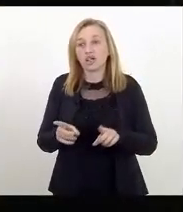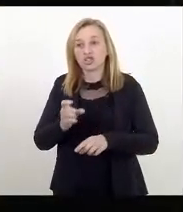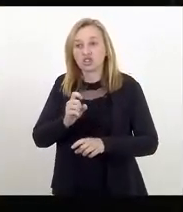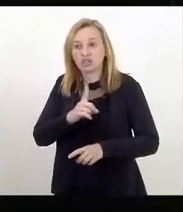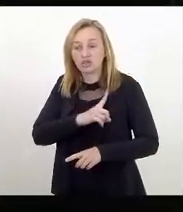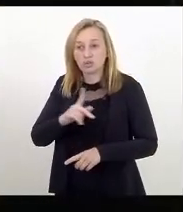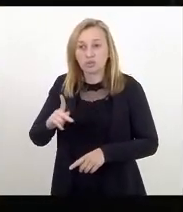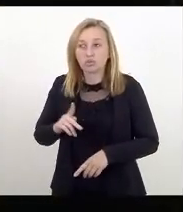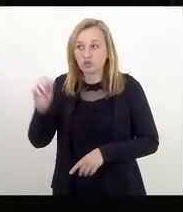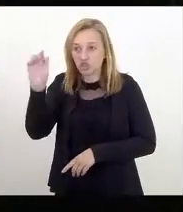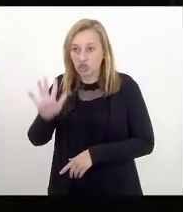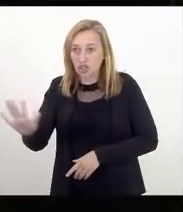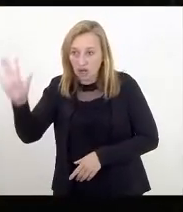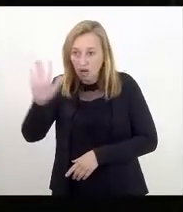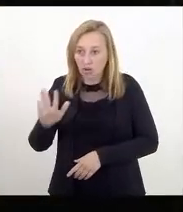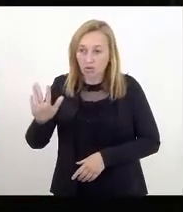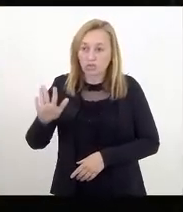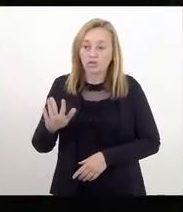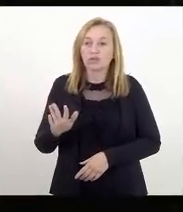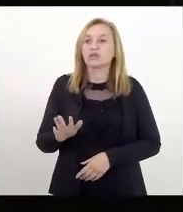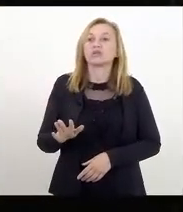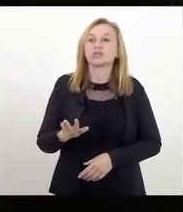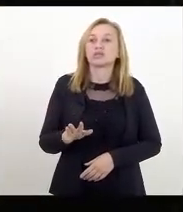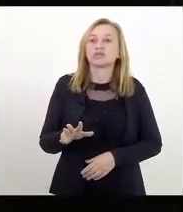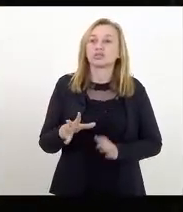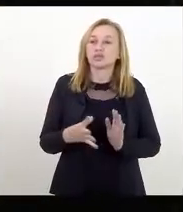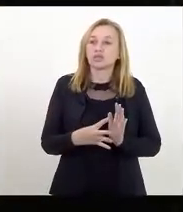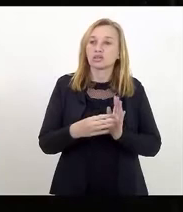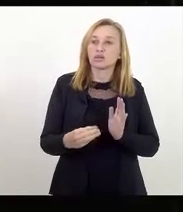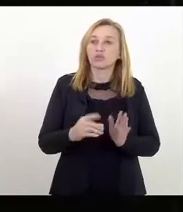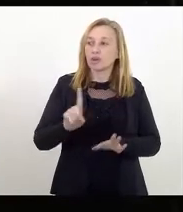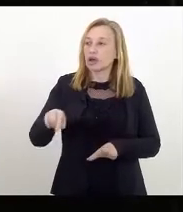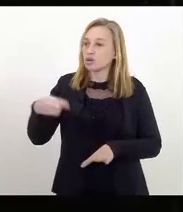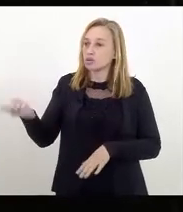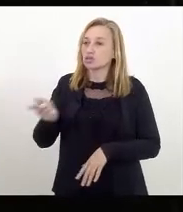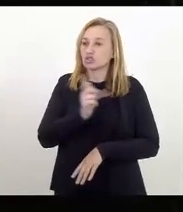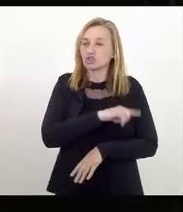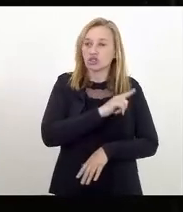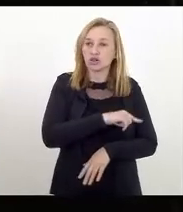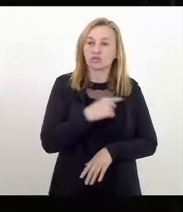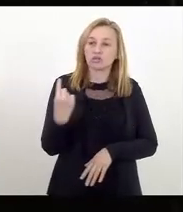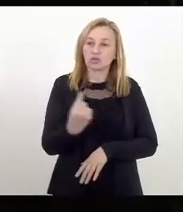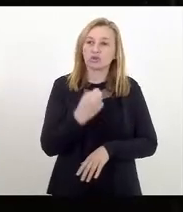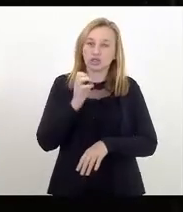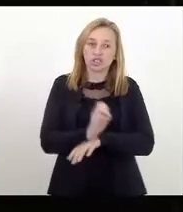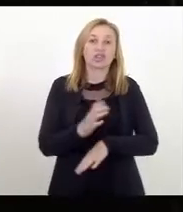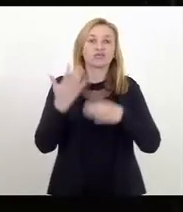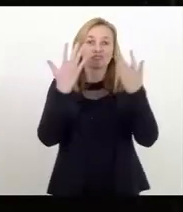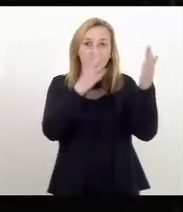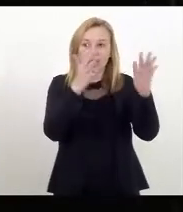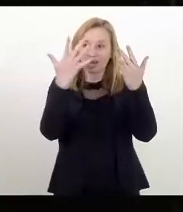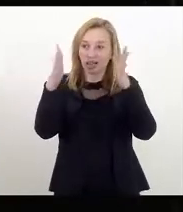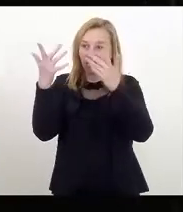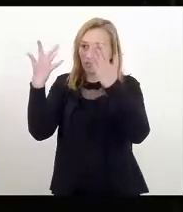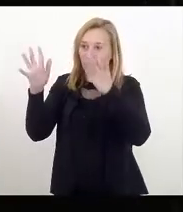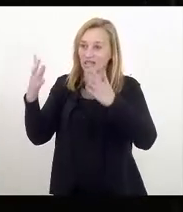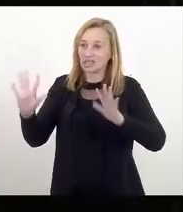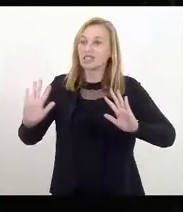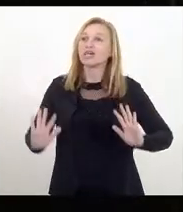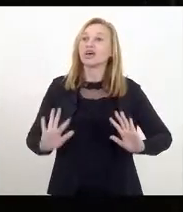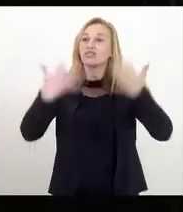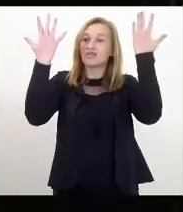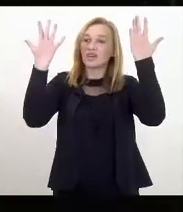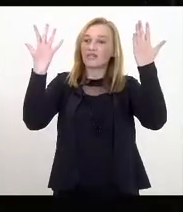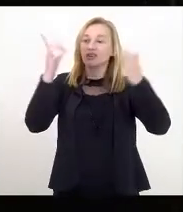Público Geral seja um espelho para os outros gestores do nosso Estado. Parabéns, viva a